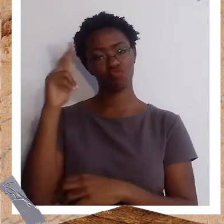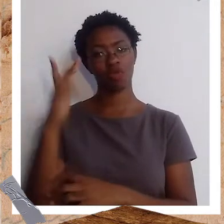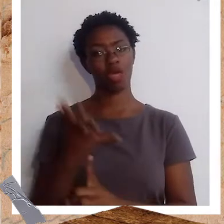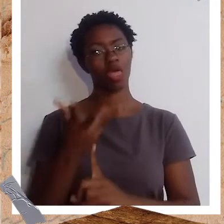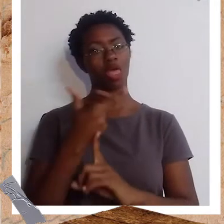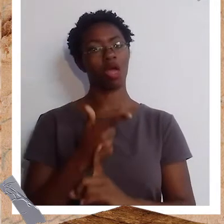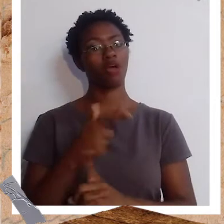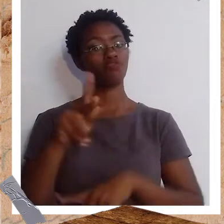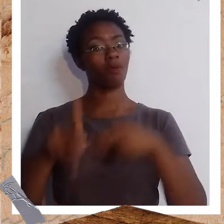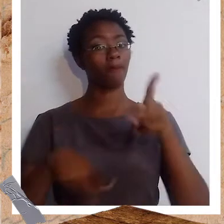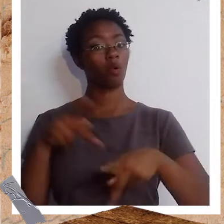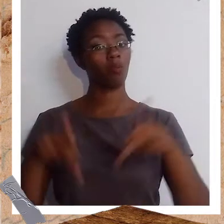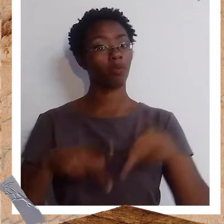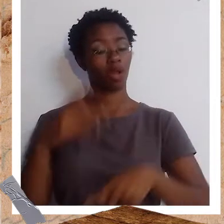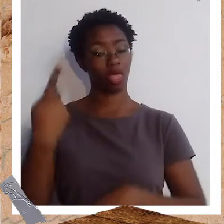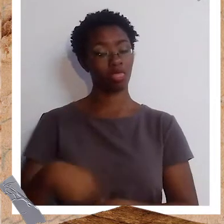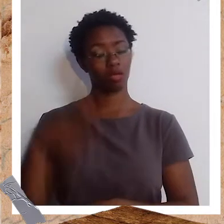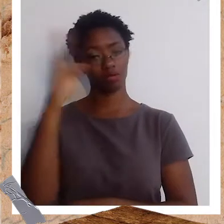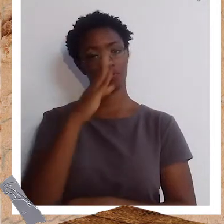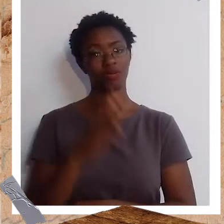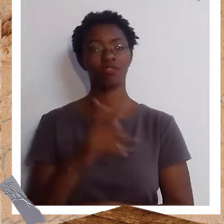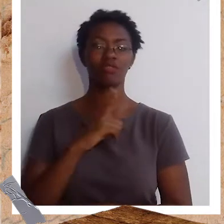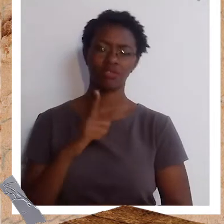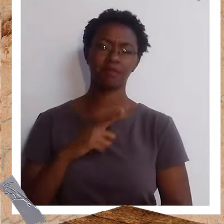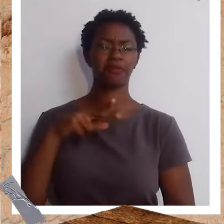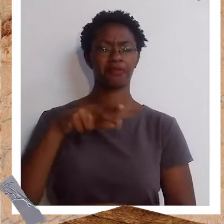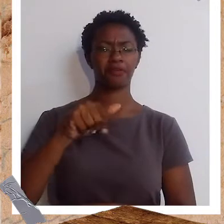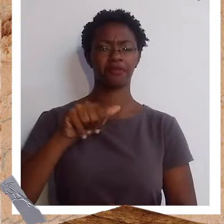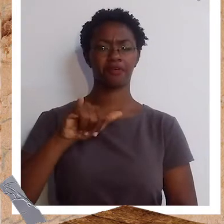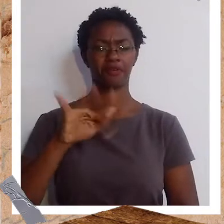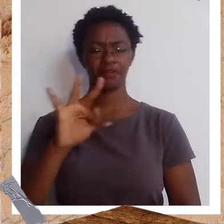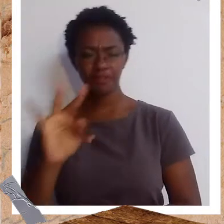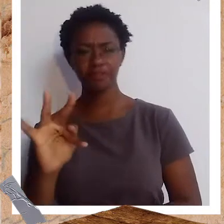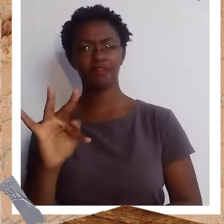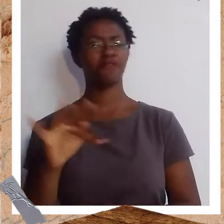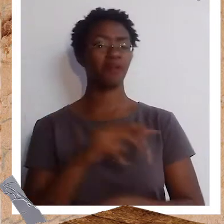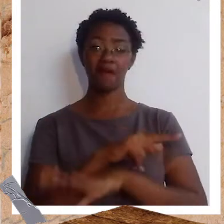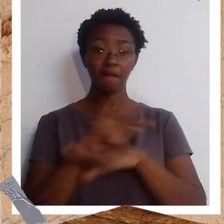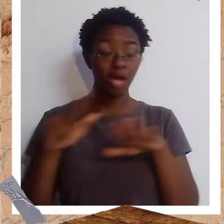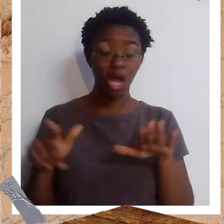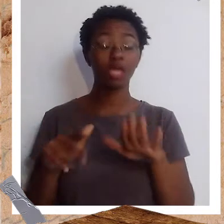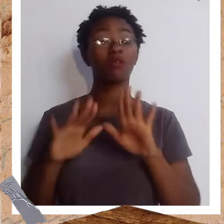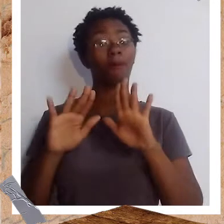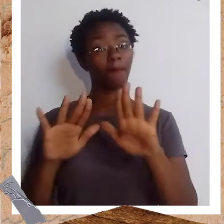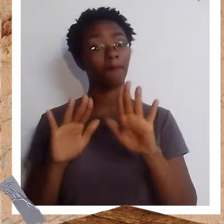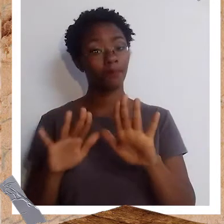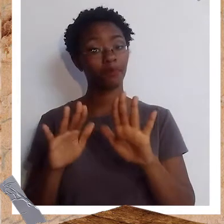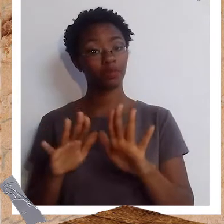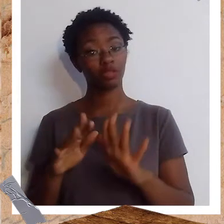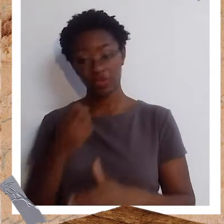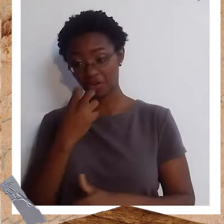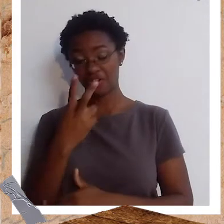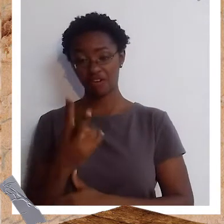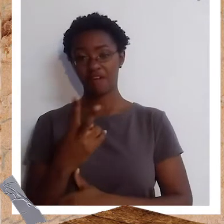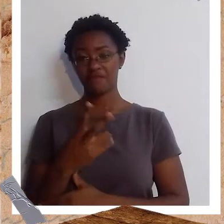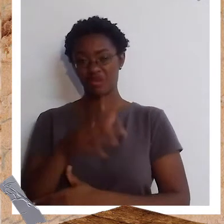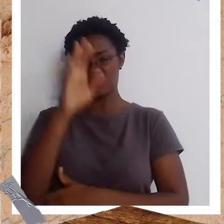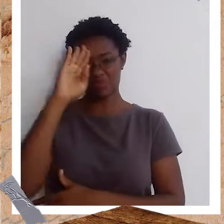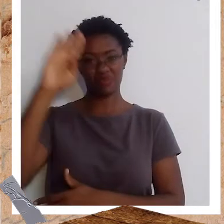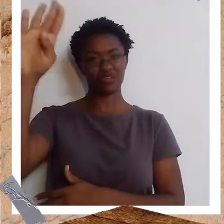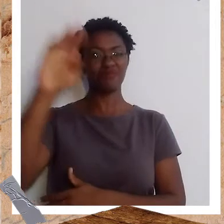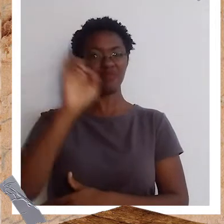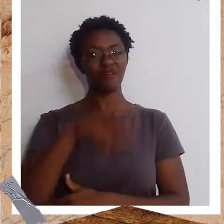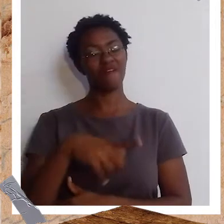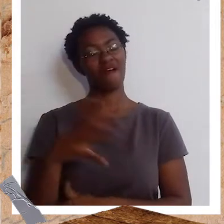Brasil, são vários os rótulos, né, naif, popular, e quando você vê, os protagonistas muitas vezes eram